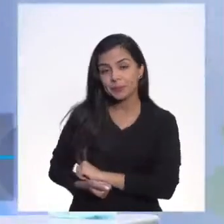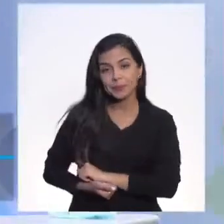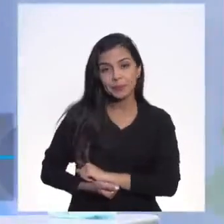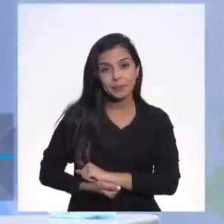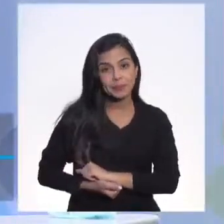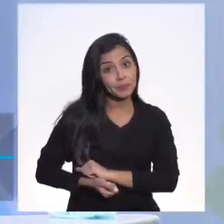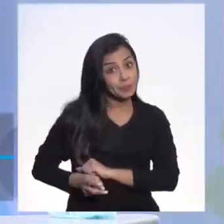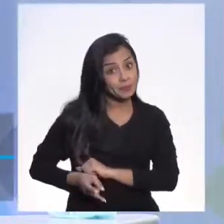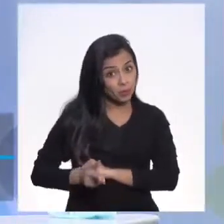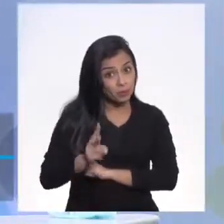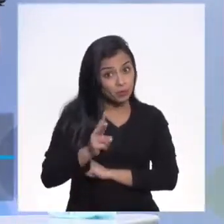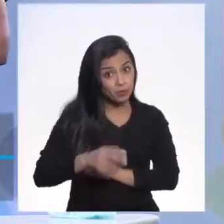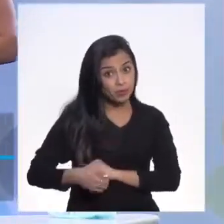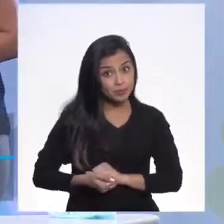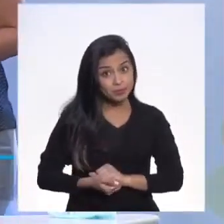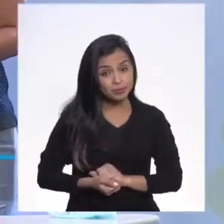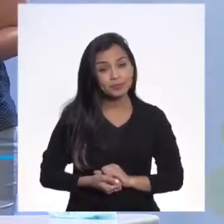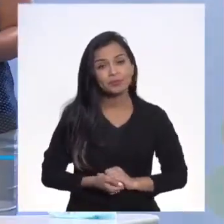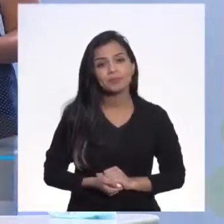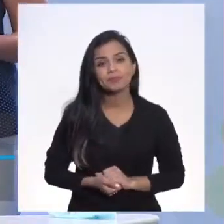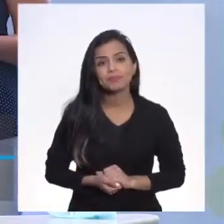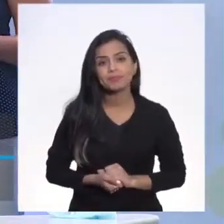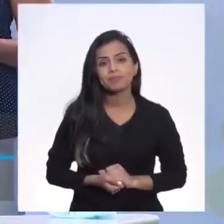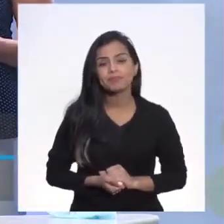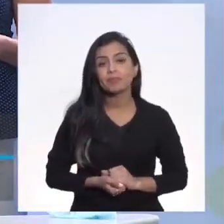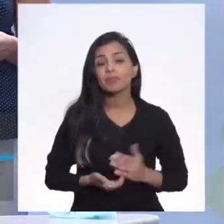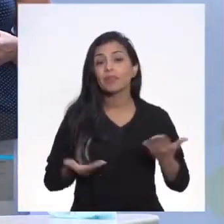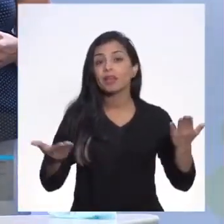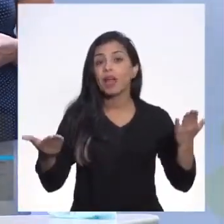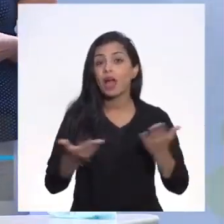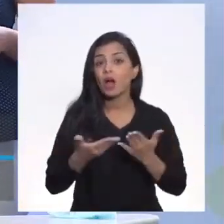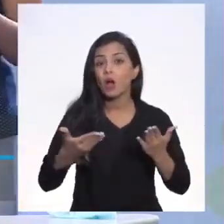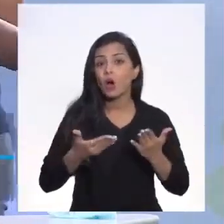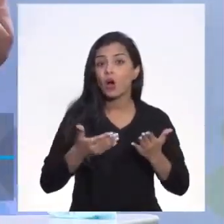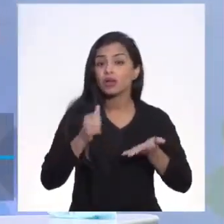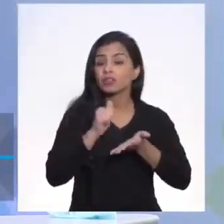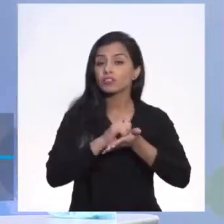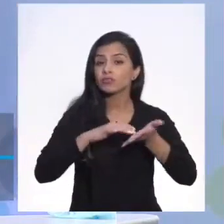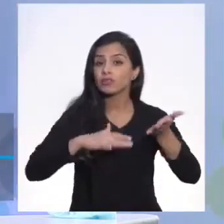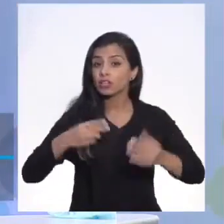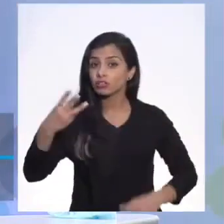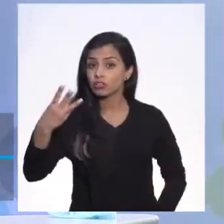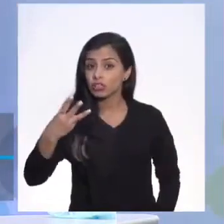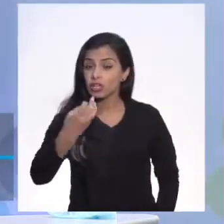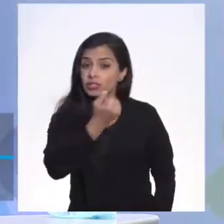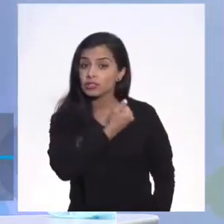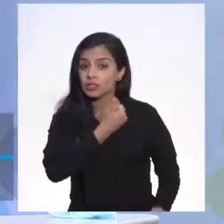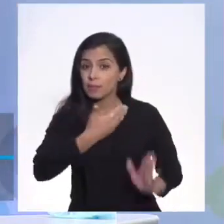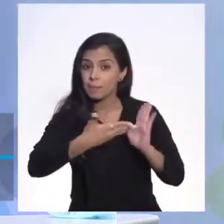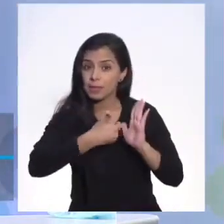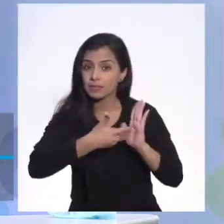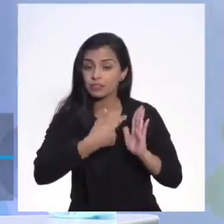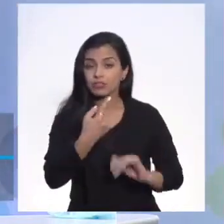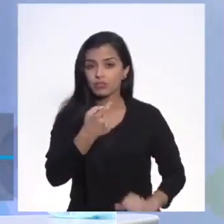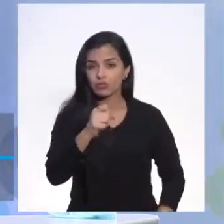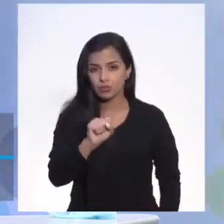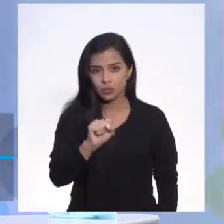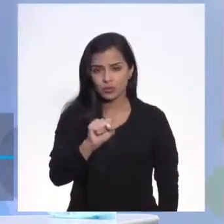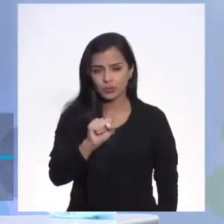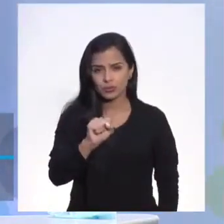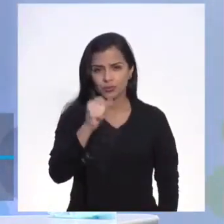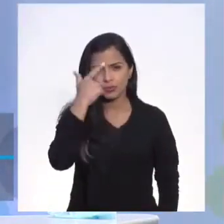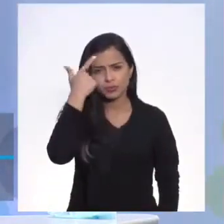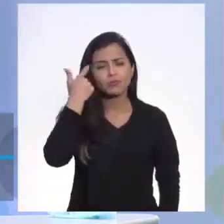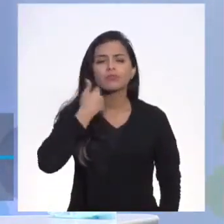Vamos continuar? Agora vem a atividade 3, da página 18. Lá, eu peguei